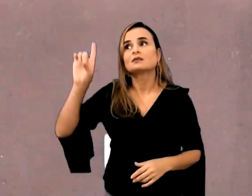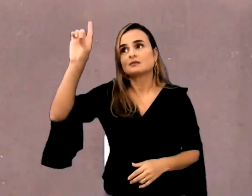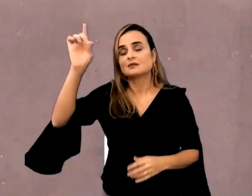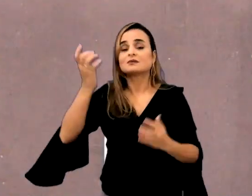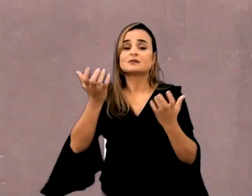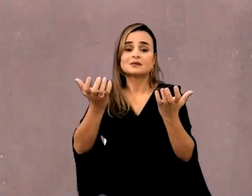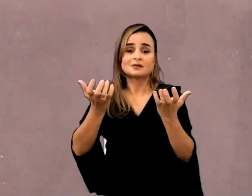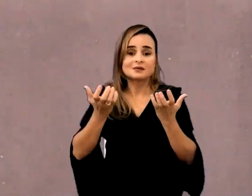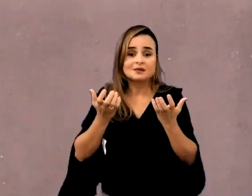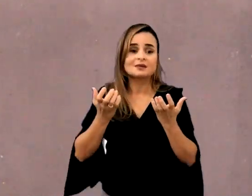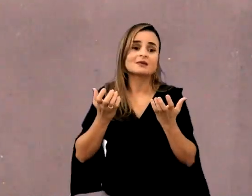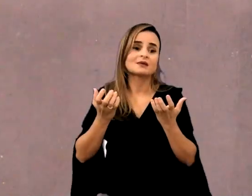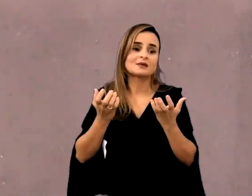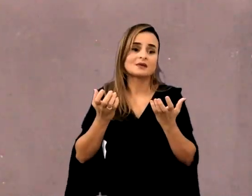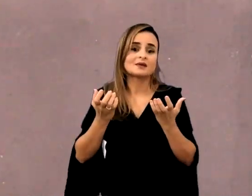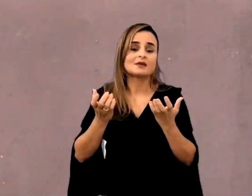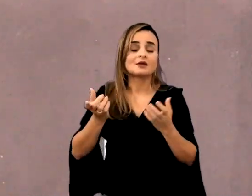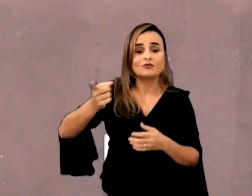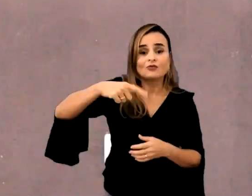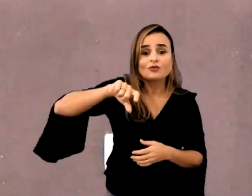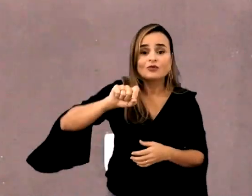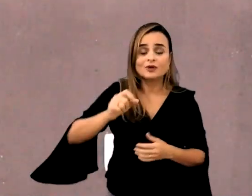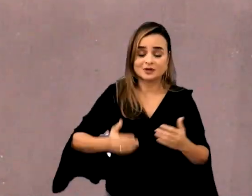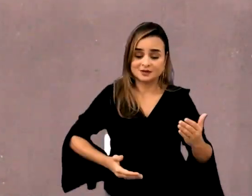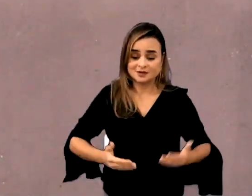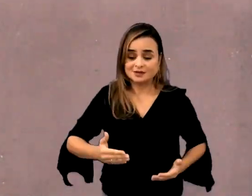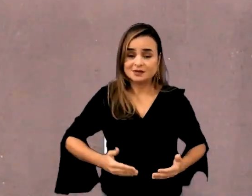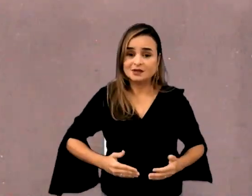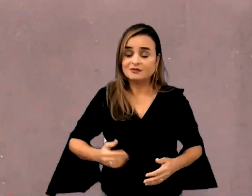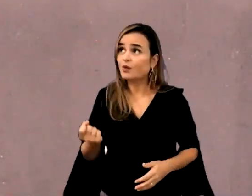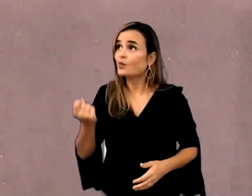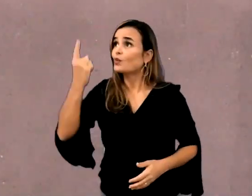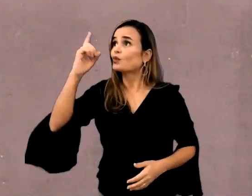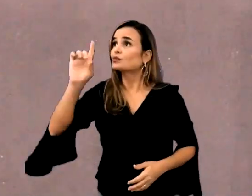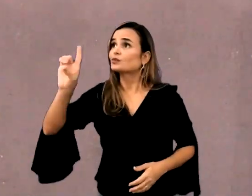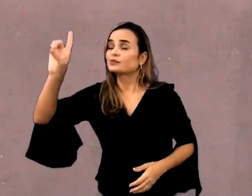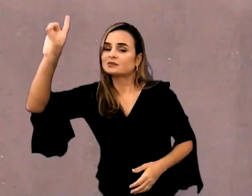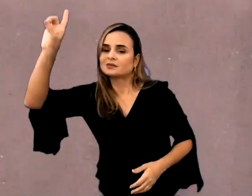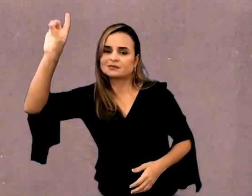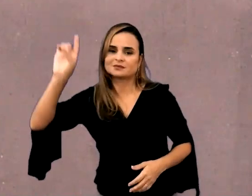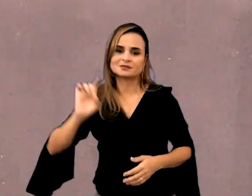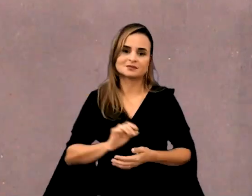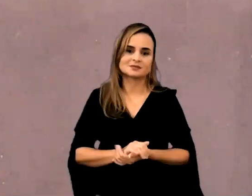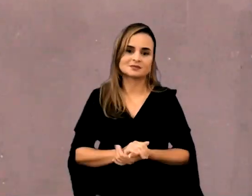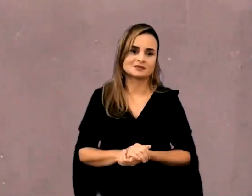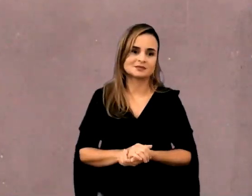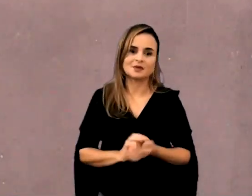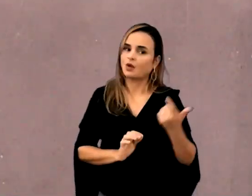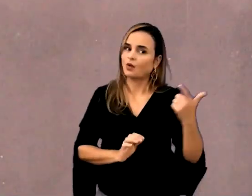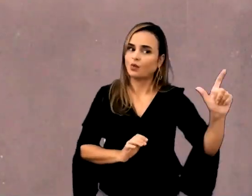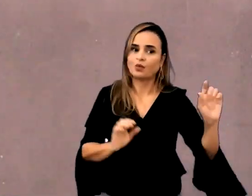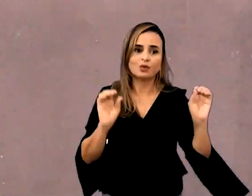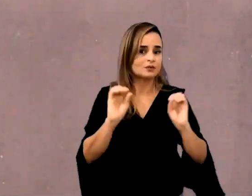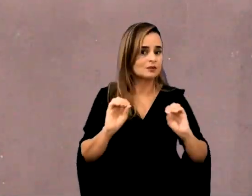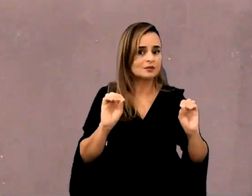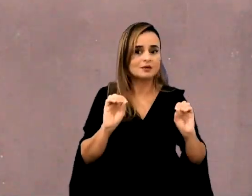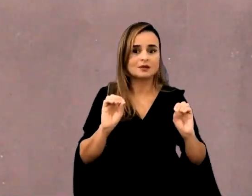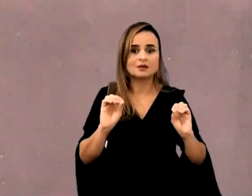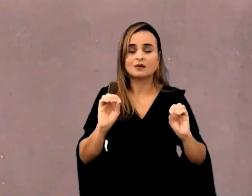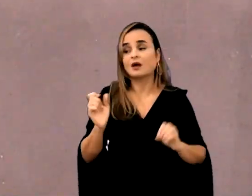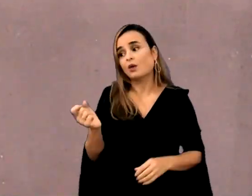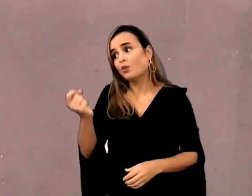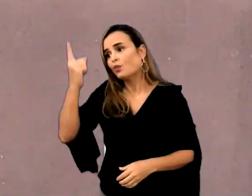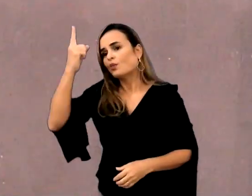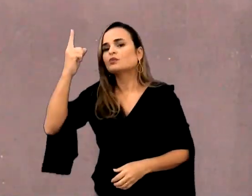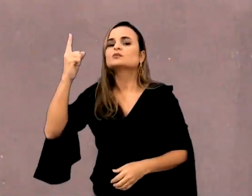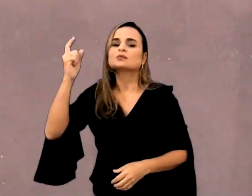realmente esteja servindo só a Ele. Não a 2 senhores. Não tem. A Bíblia diz que não tem. Só pode servir